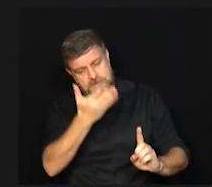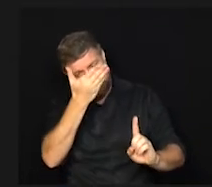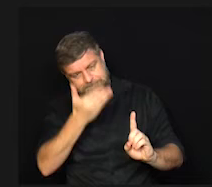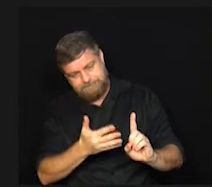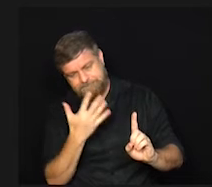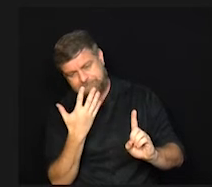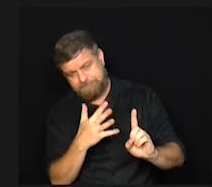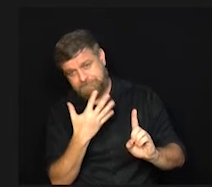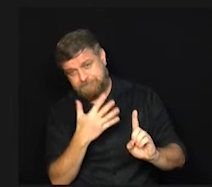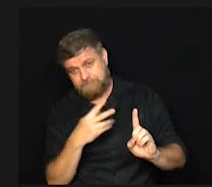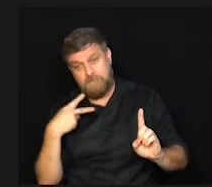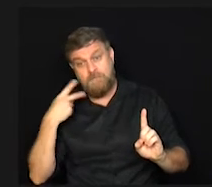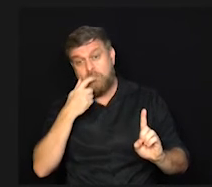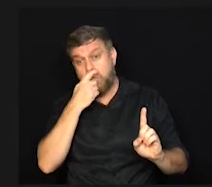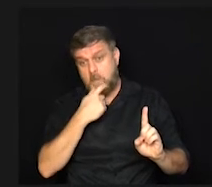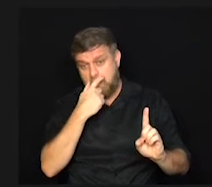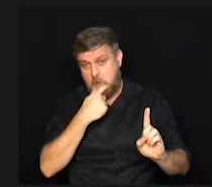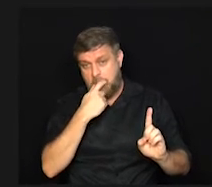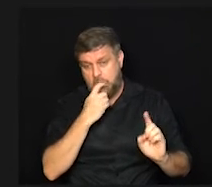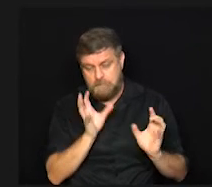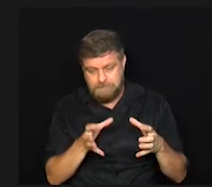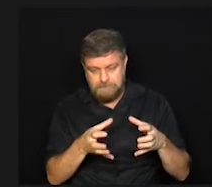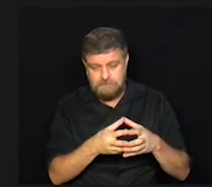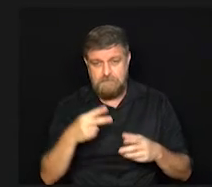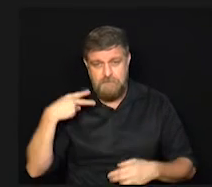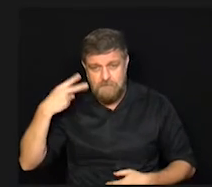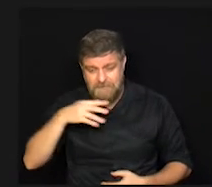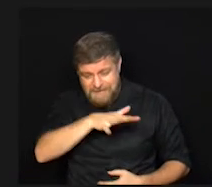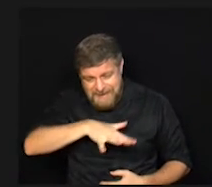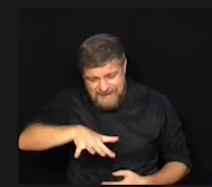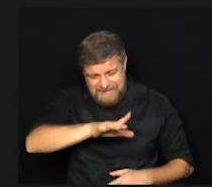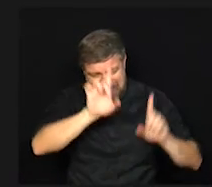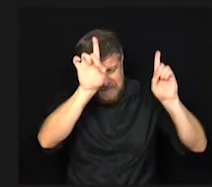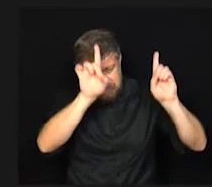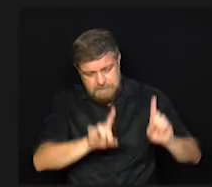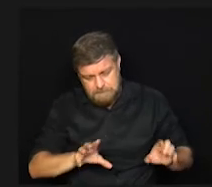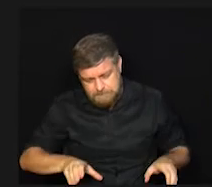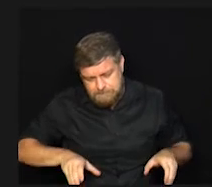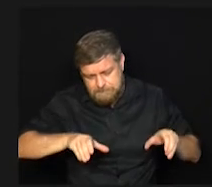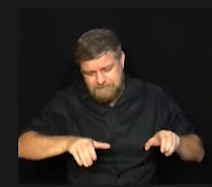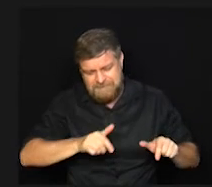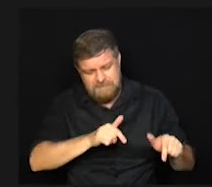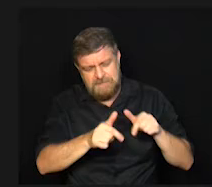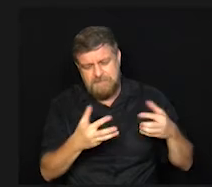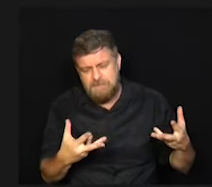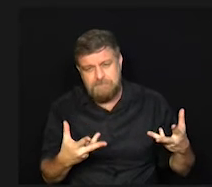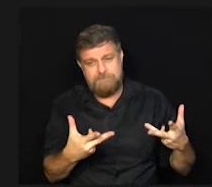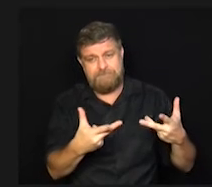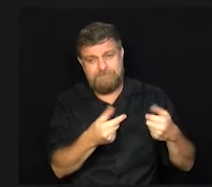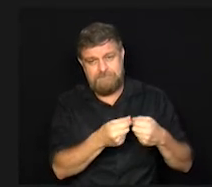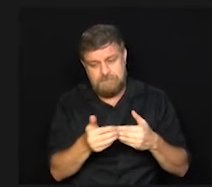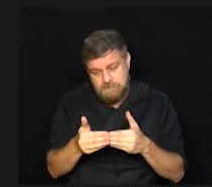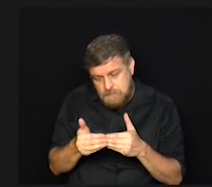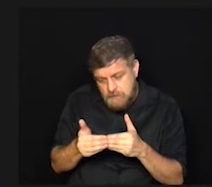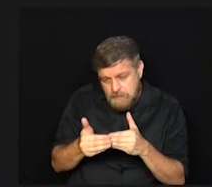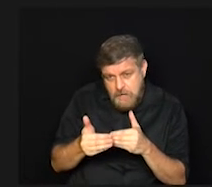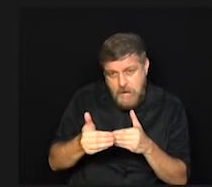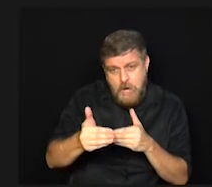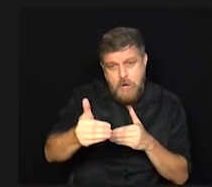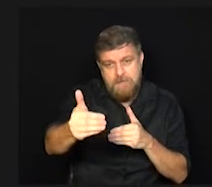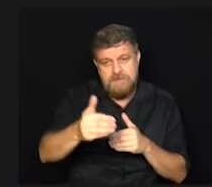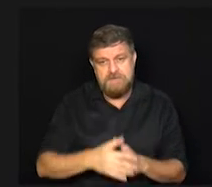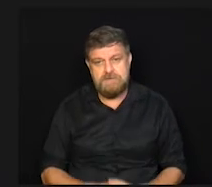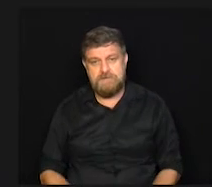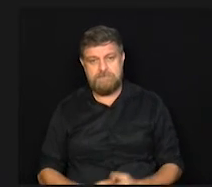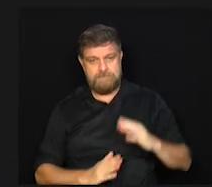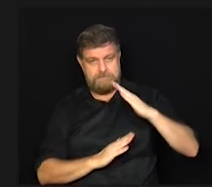aí pela comissão, um trabalho excelente e com certeza vai se iniciar agora na